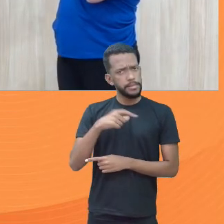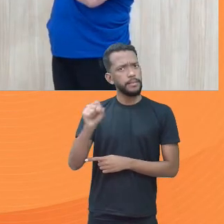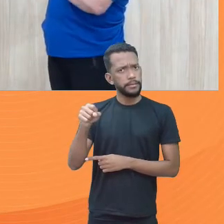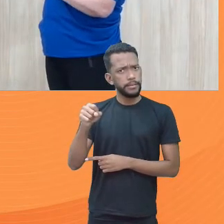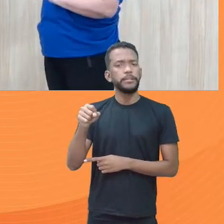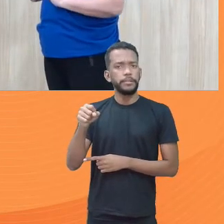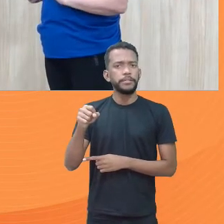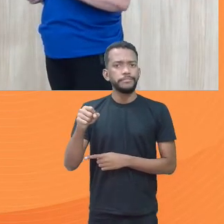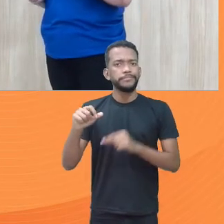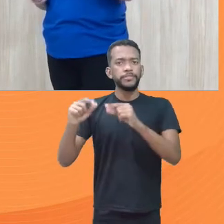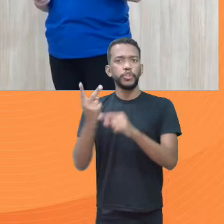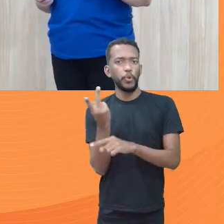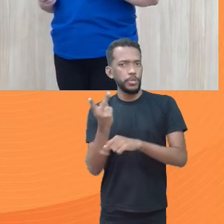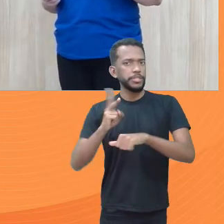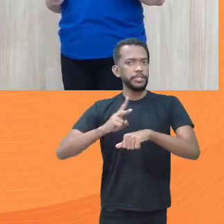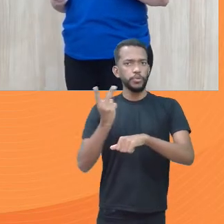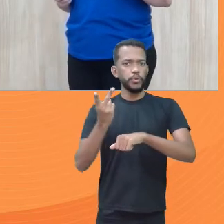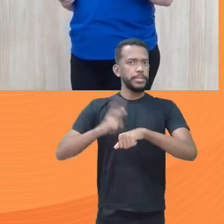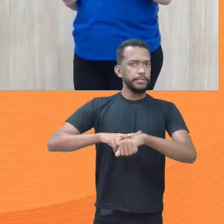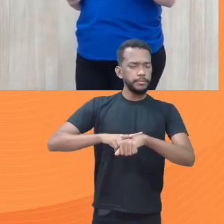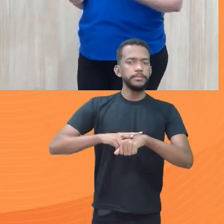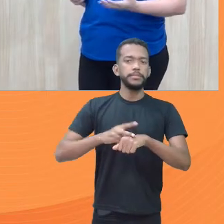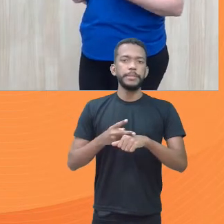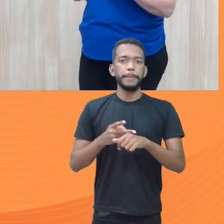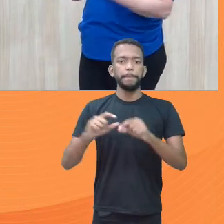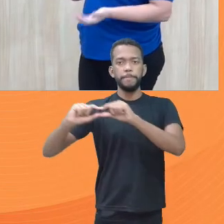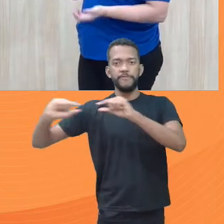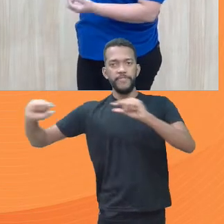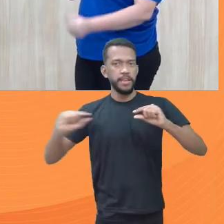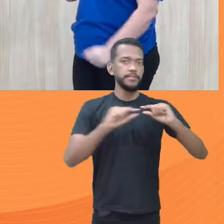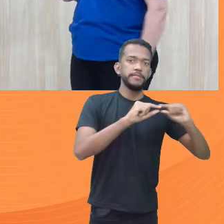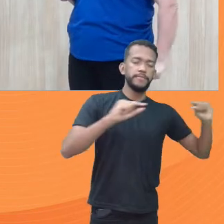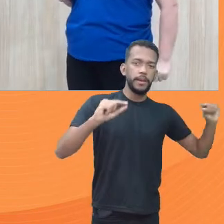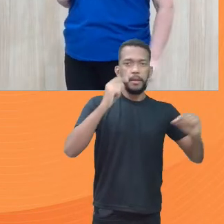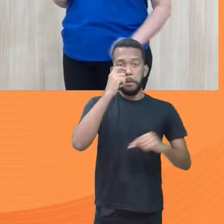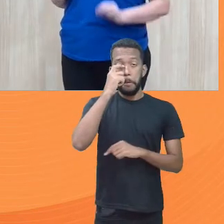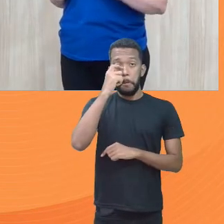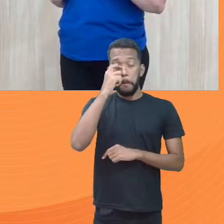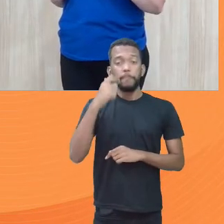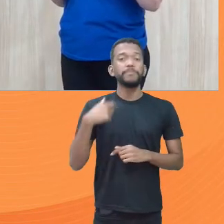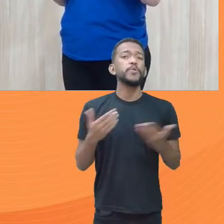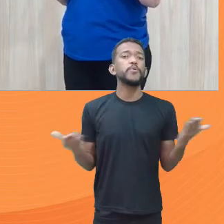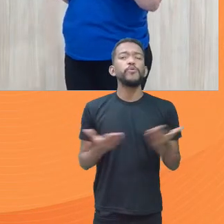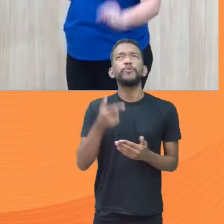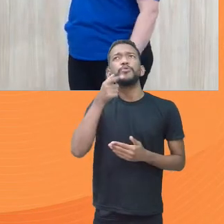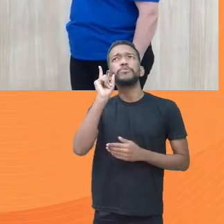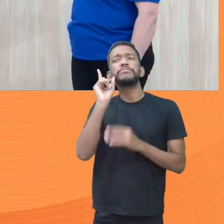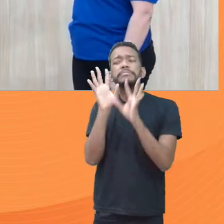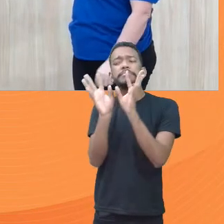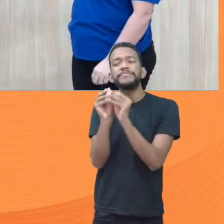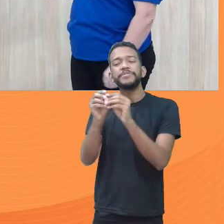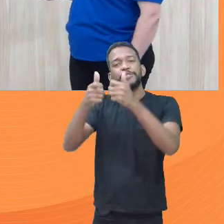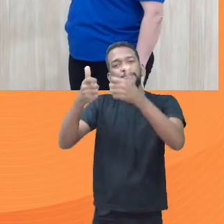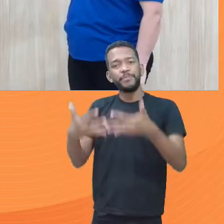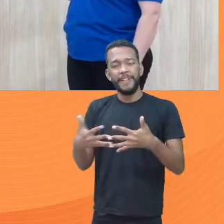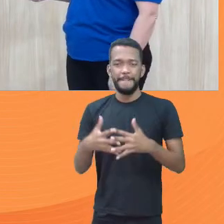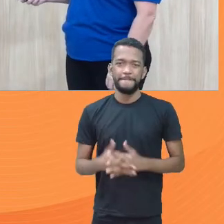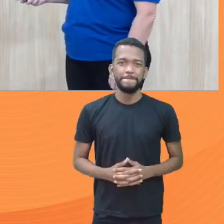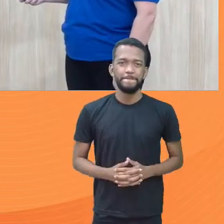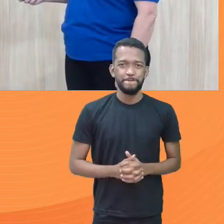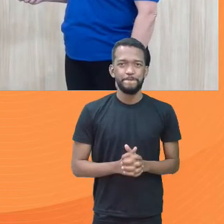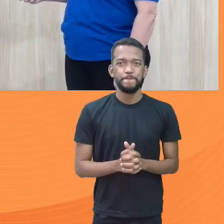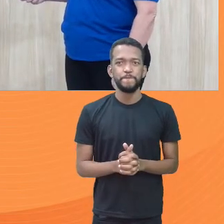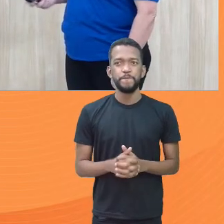essas orações aqui, elas ficariam, não é, para serem exploradas no dia de hoje. Ontem foi só um pouquinho. Então, vamos lá.